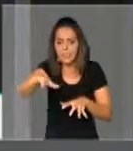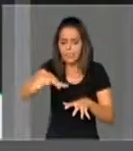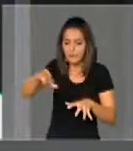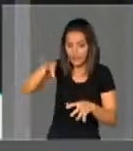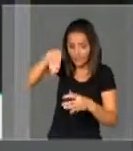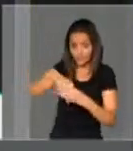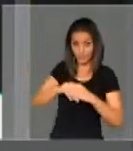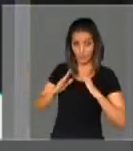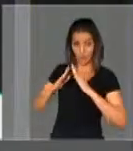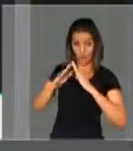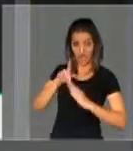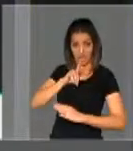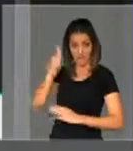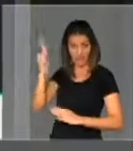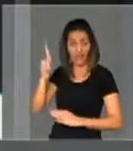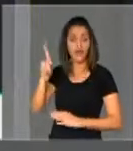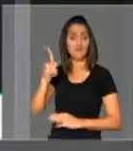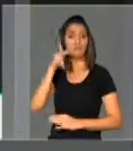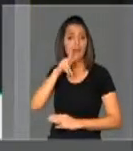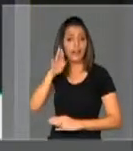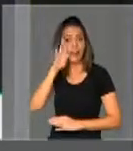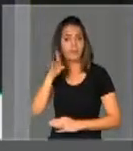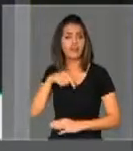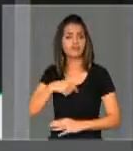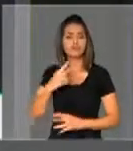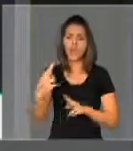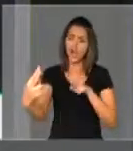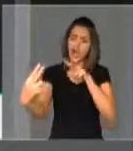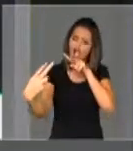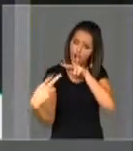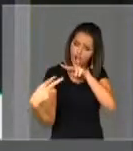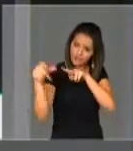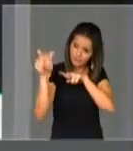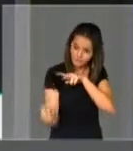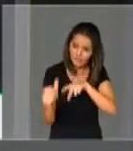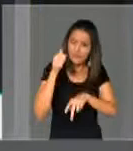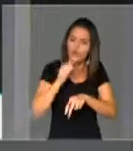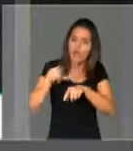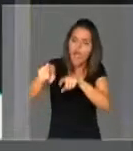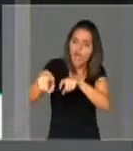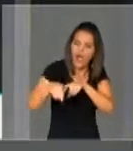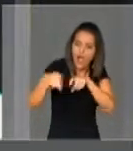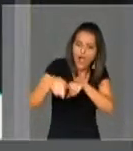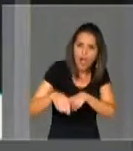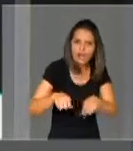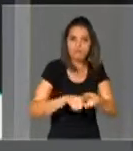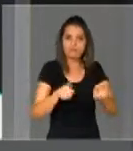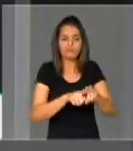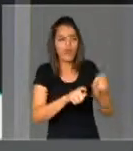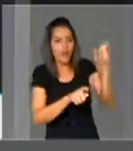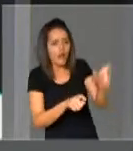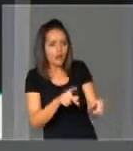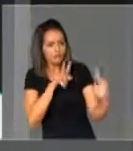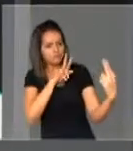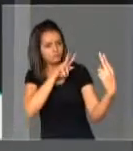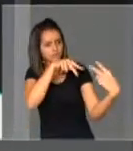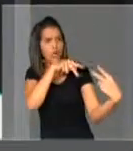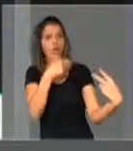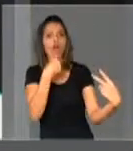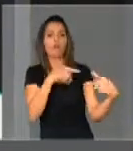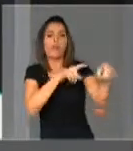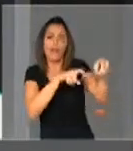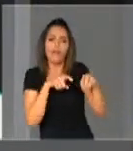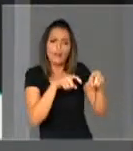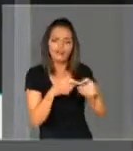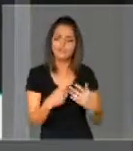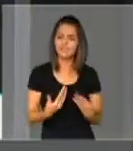população, quando a gente olha no olho da agricultora, no olho do agricultor,